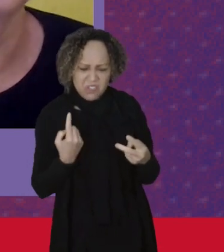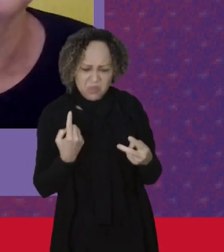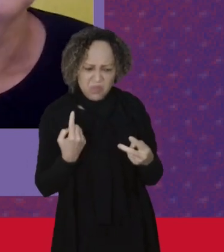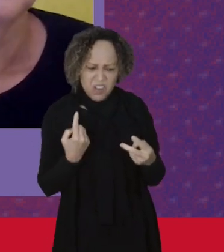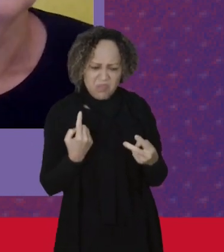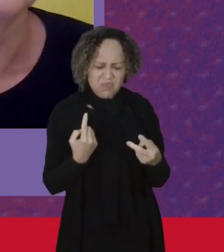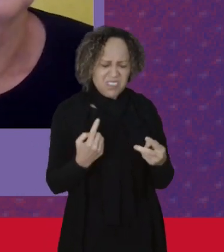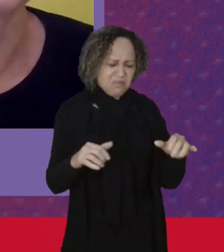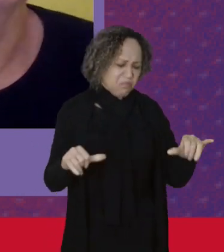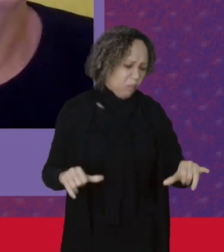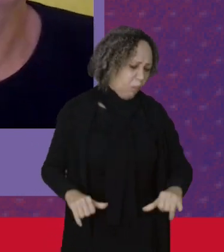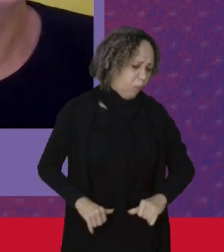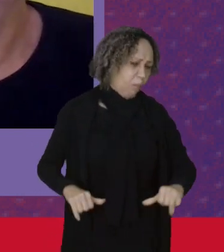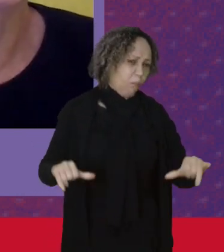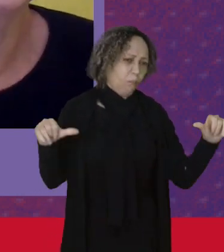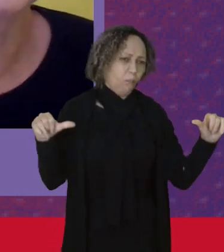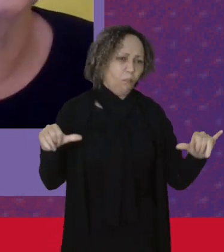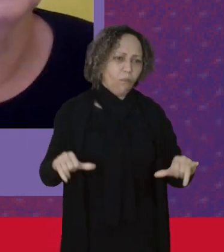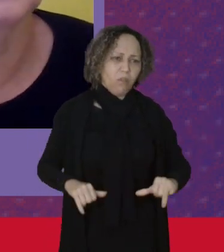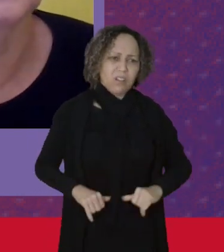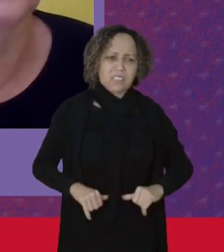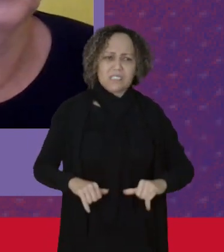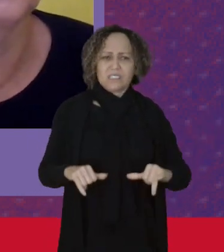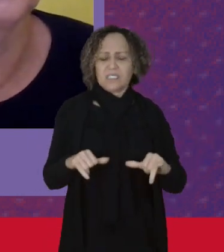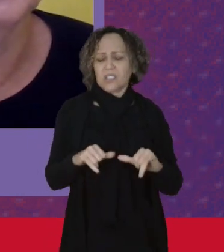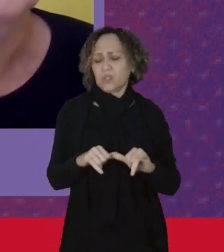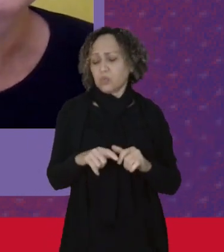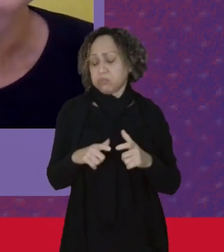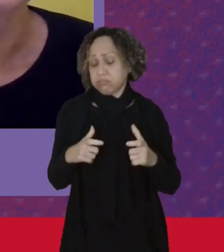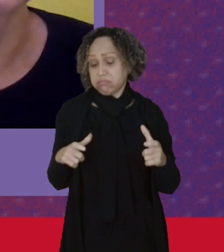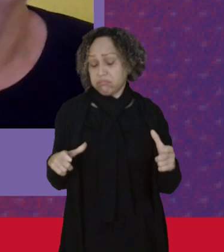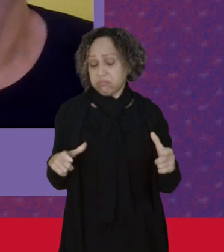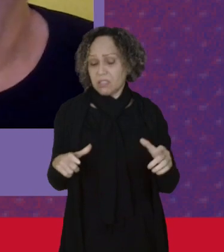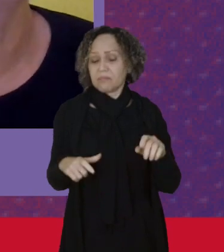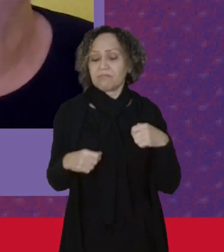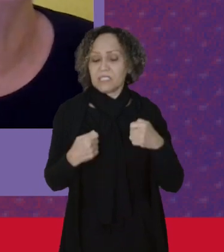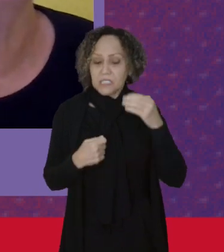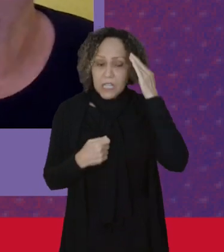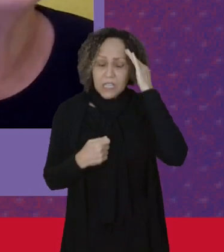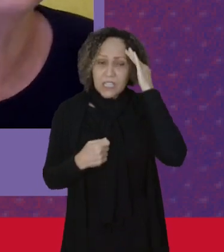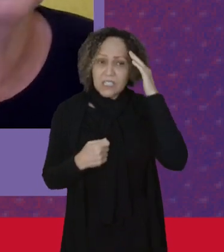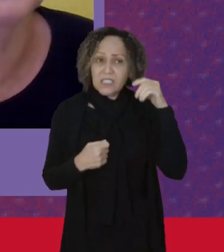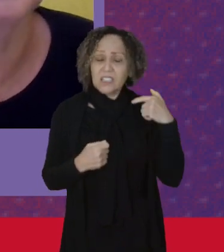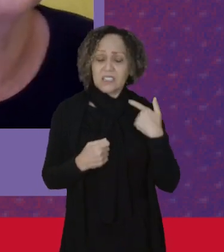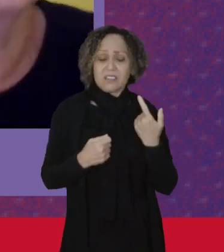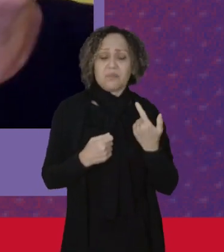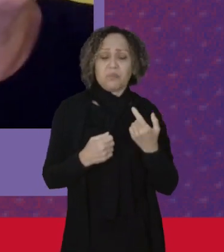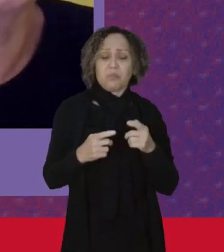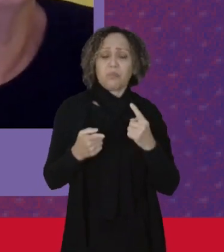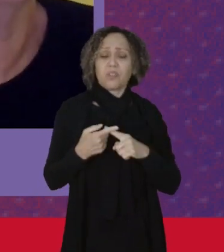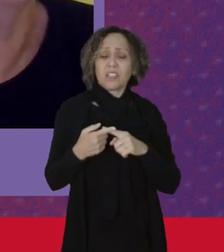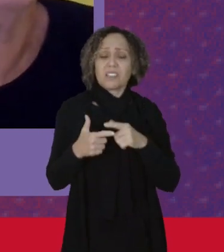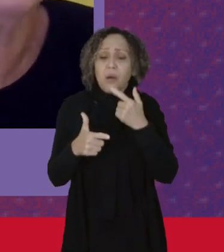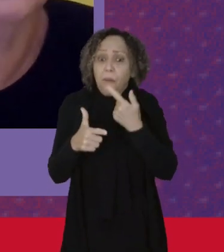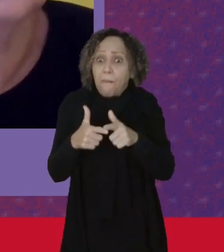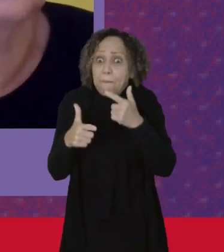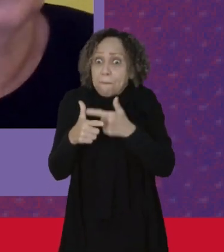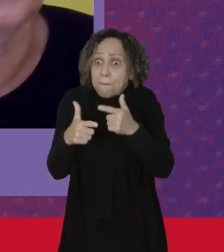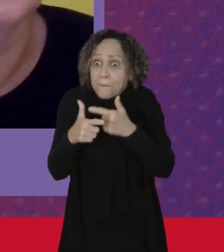sofrimento, né? A gente precisa entender que o que a gente vive são questões coletivas, portanto,